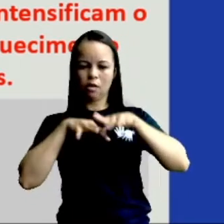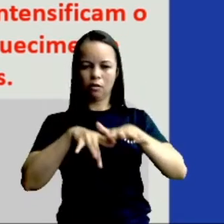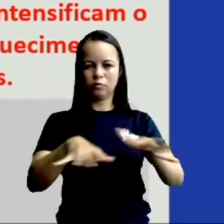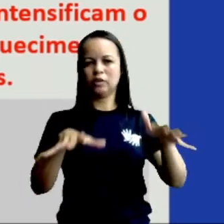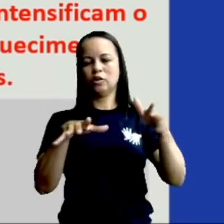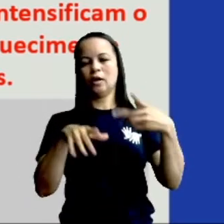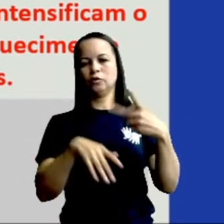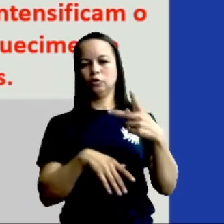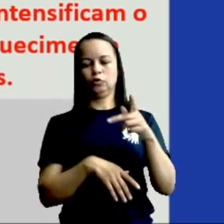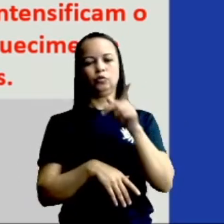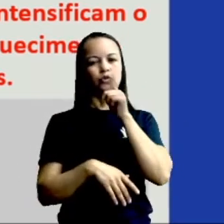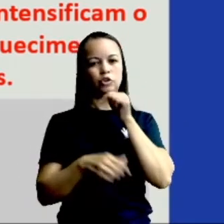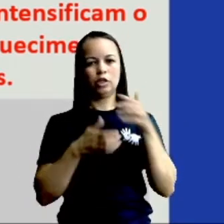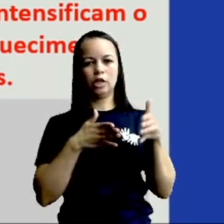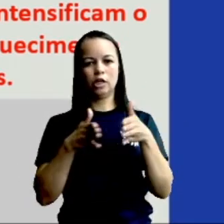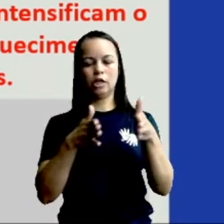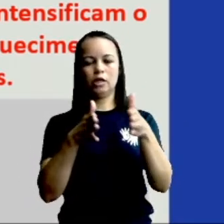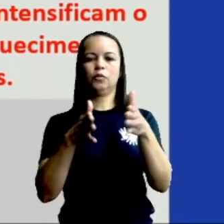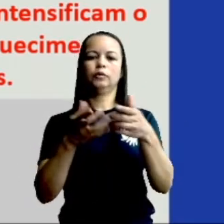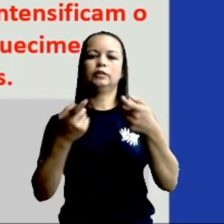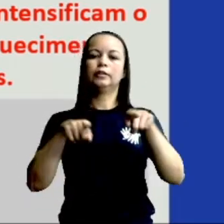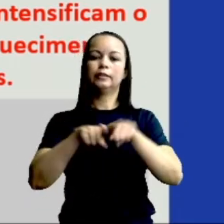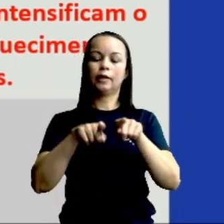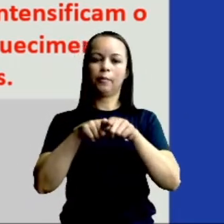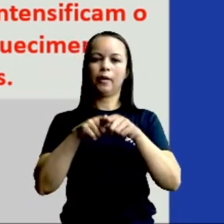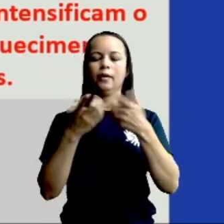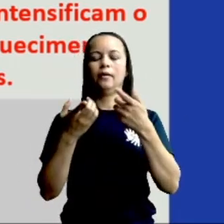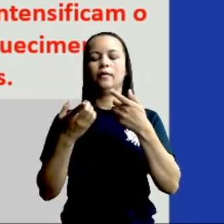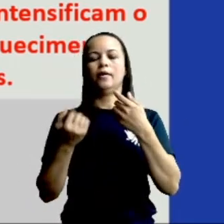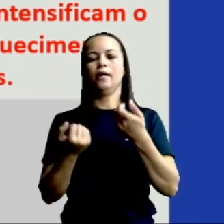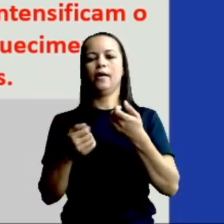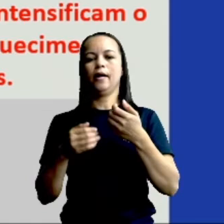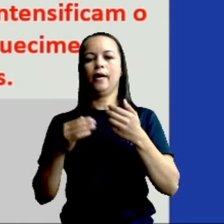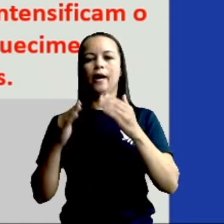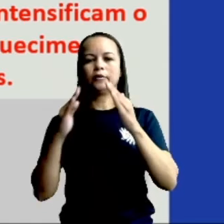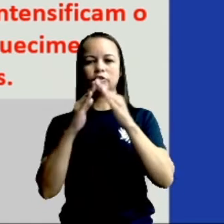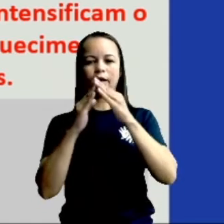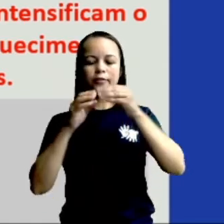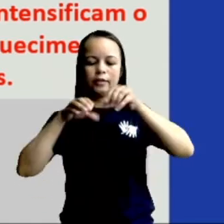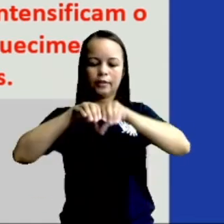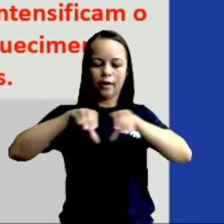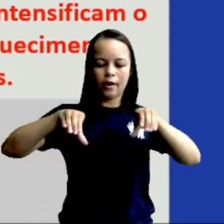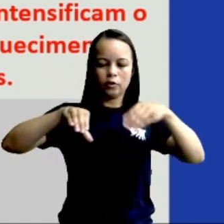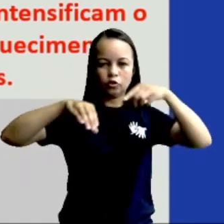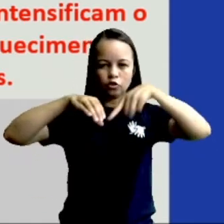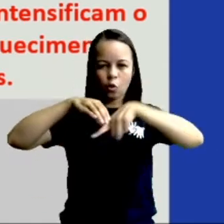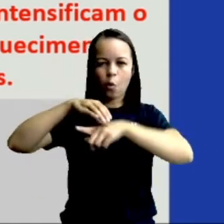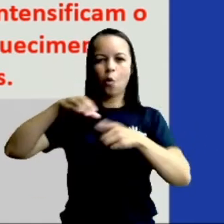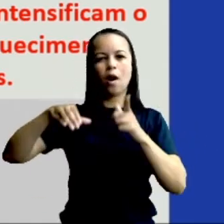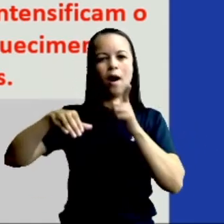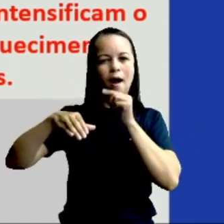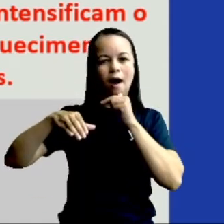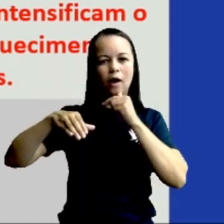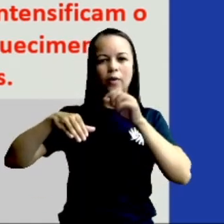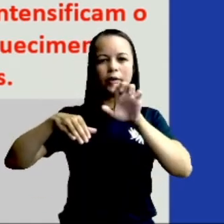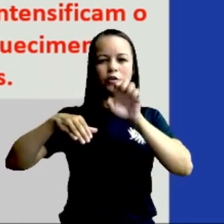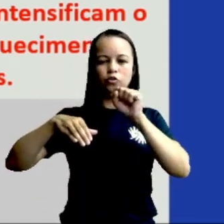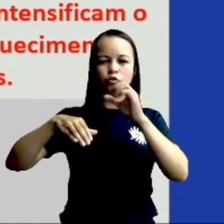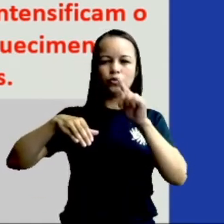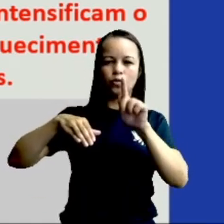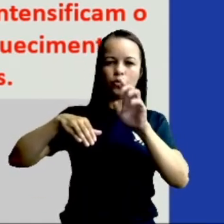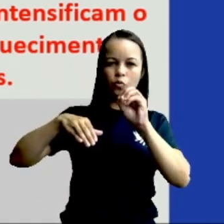nos rios, esgotos domésticos também, porque muitos esgotos estão sendo